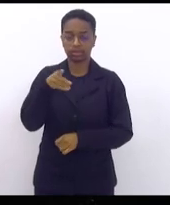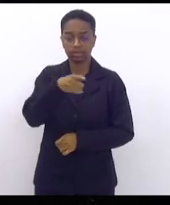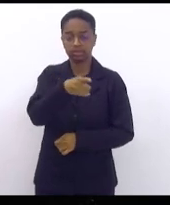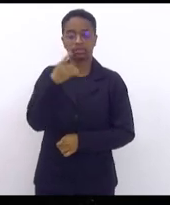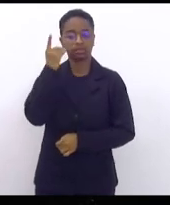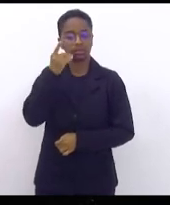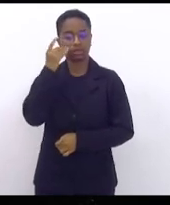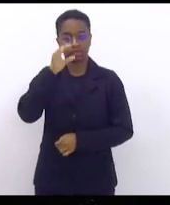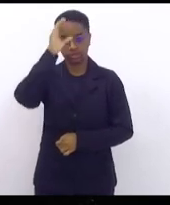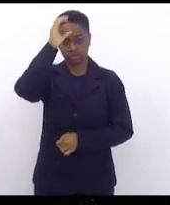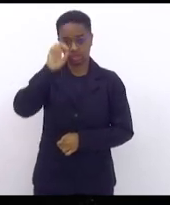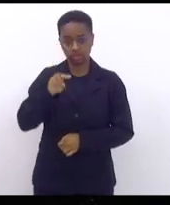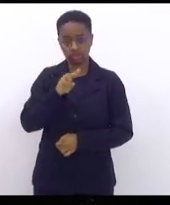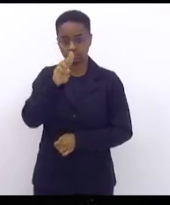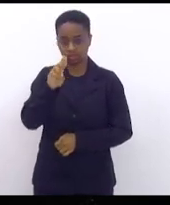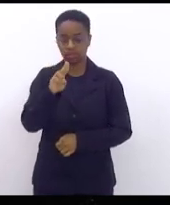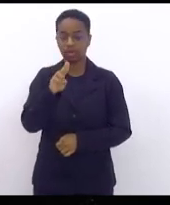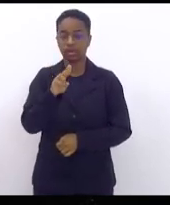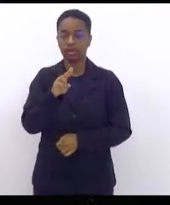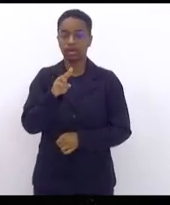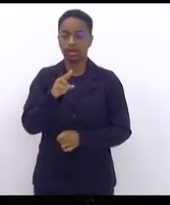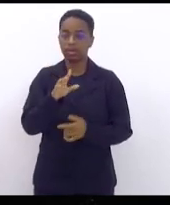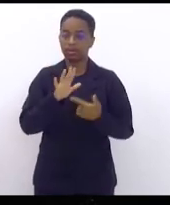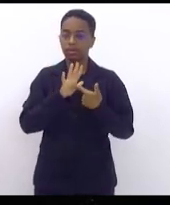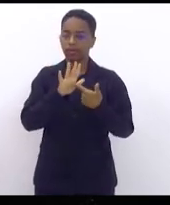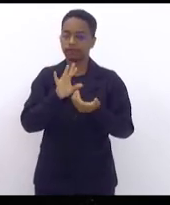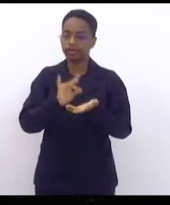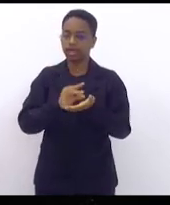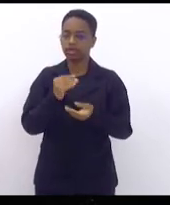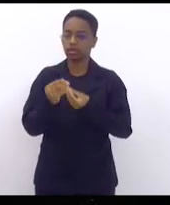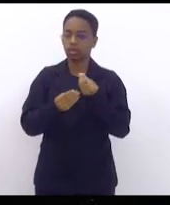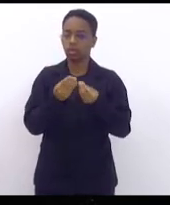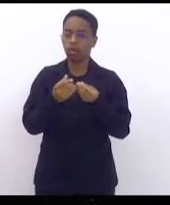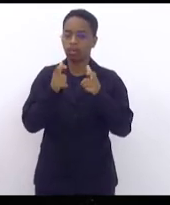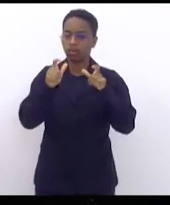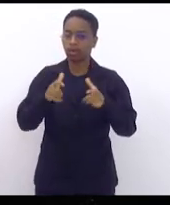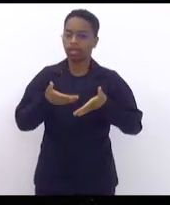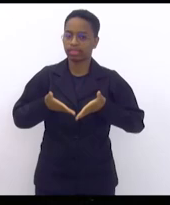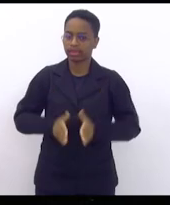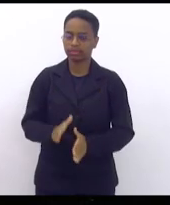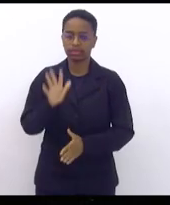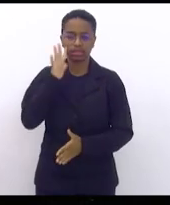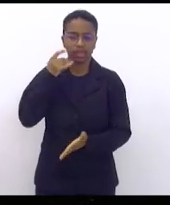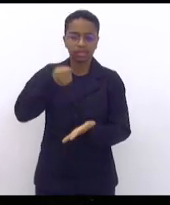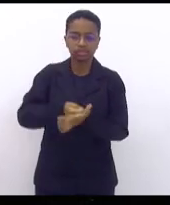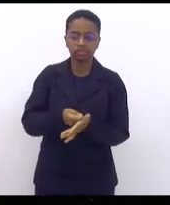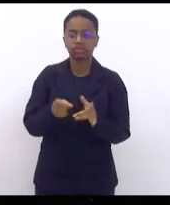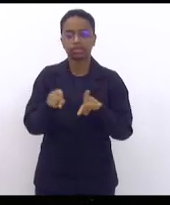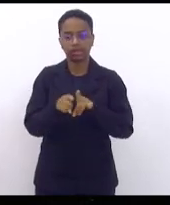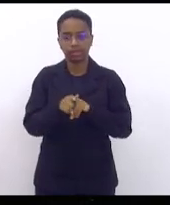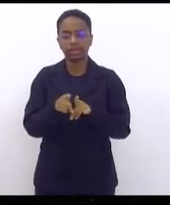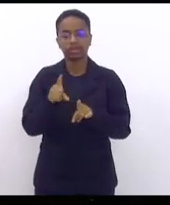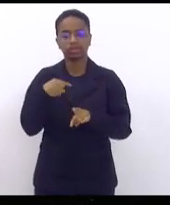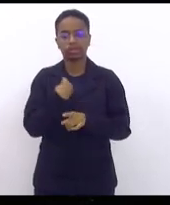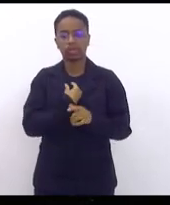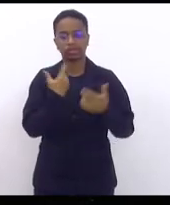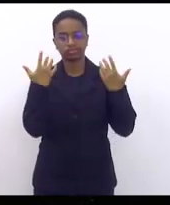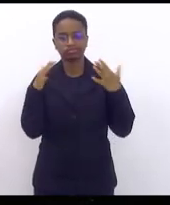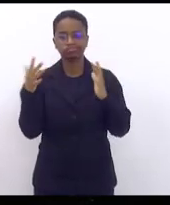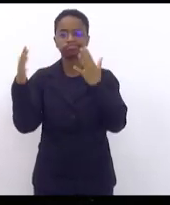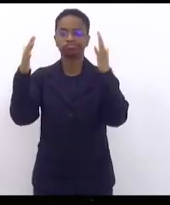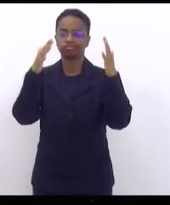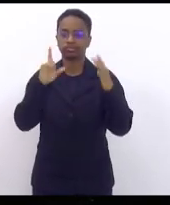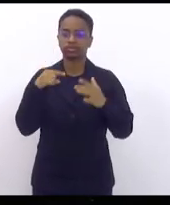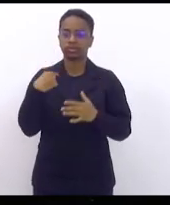Tia Ju, fazendo valer suas origens, suas raízes, tomou essa decisão e terá o nosso aplauso aqui,